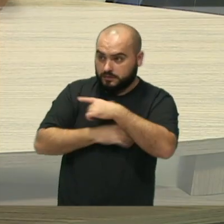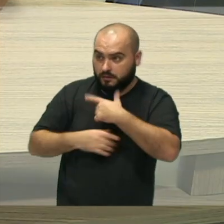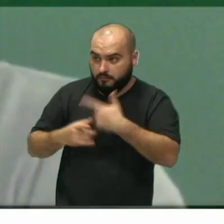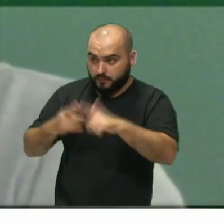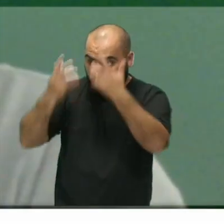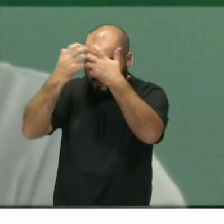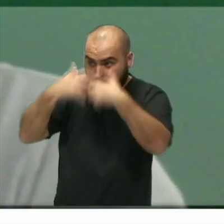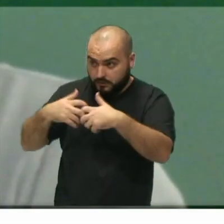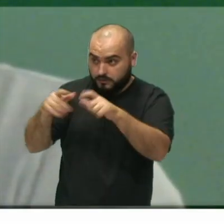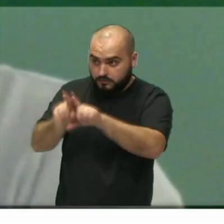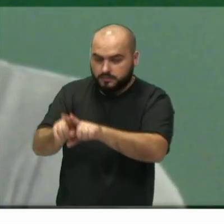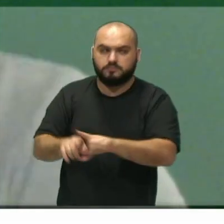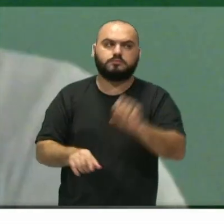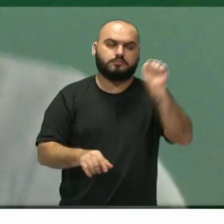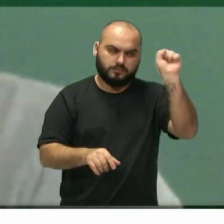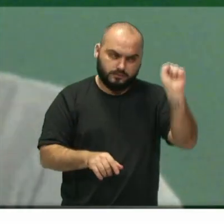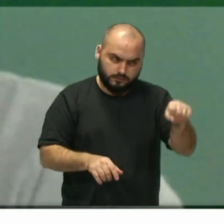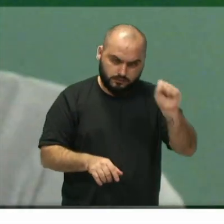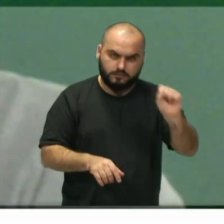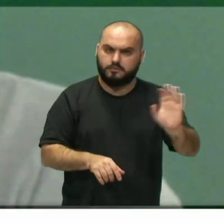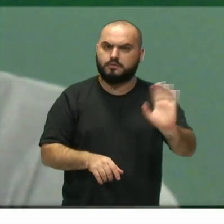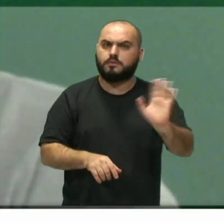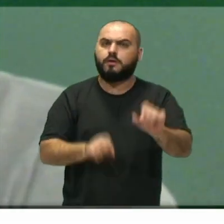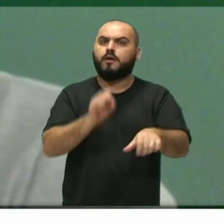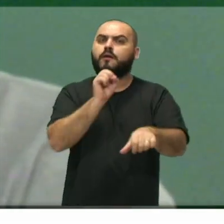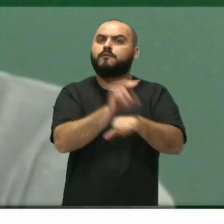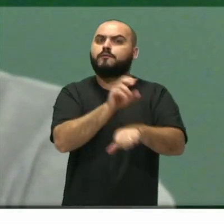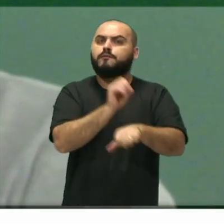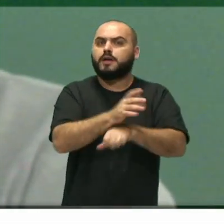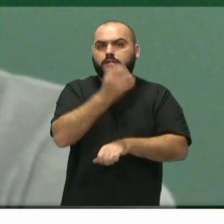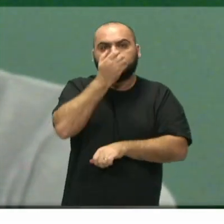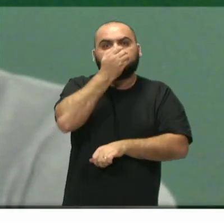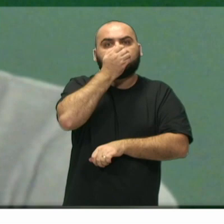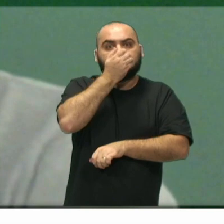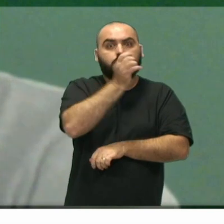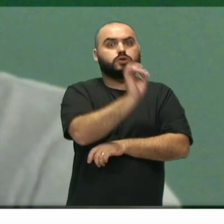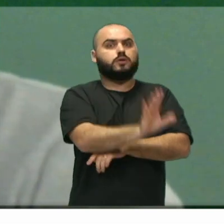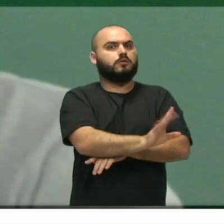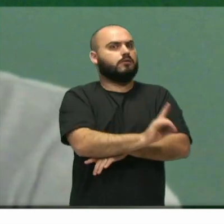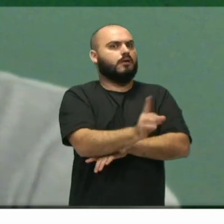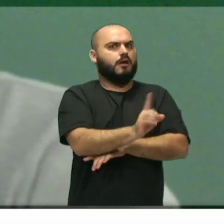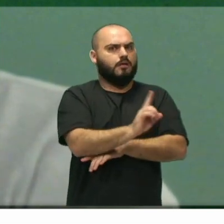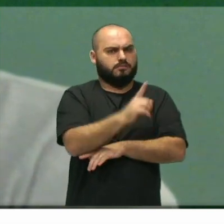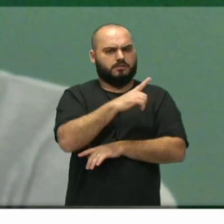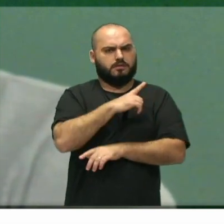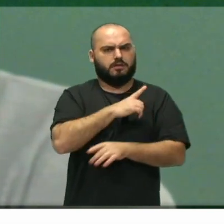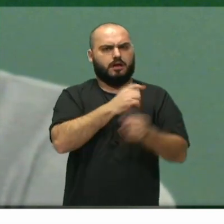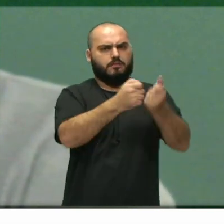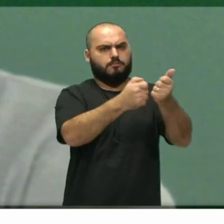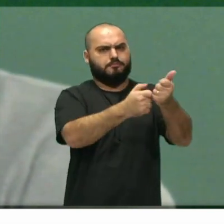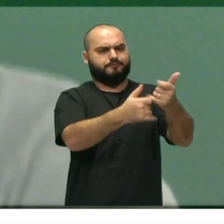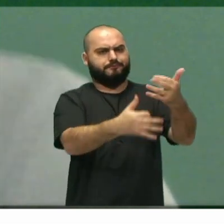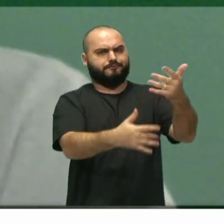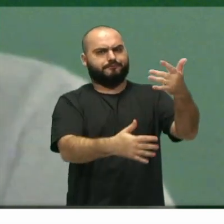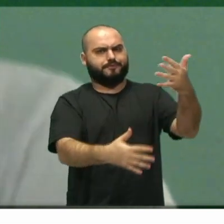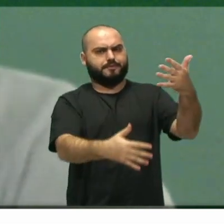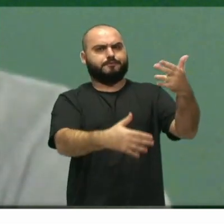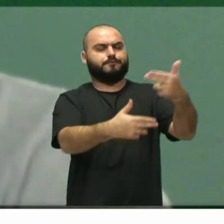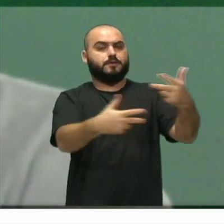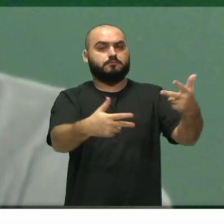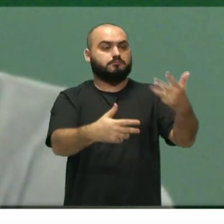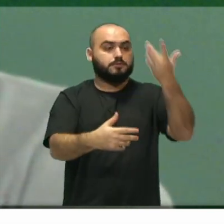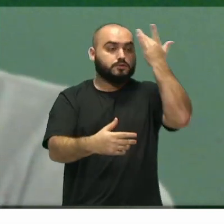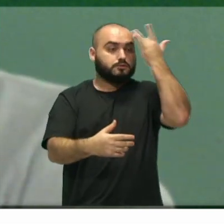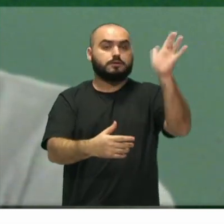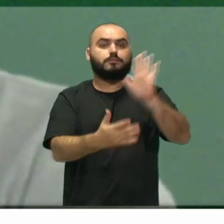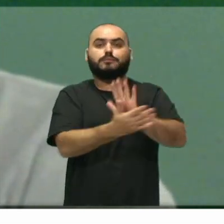que a gente está vendo agora é que esse vírus não é um vírus respiratório simplesmente, ele tem uma série de outras consequências e que a gente ainda não